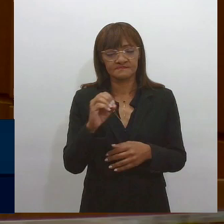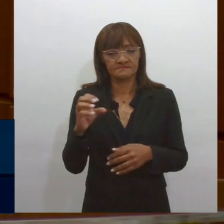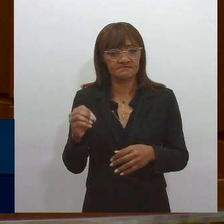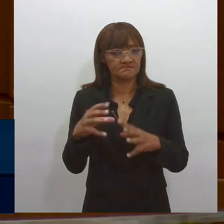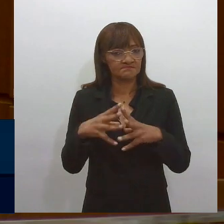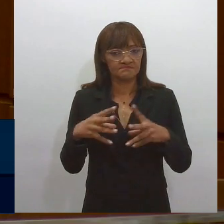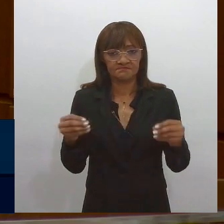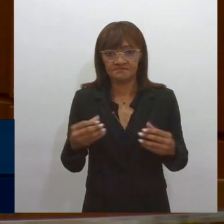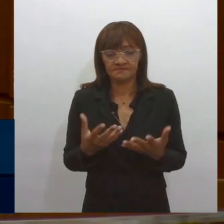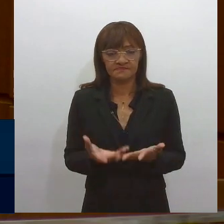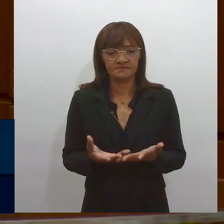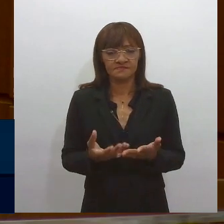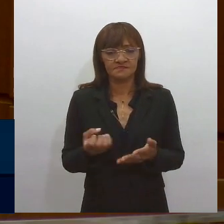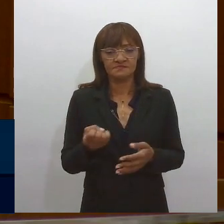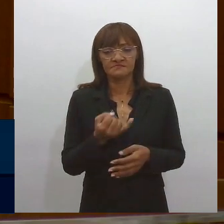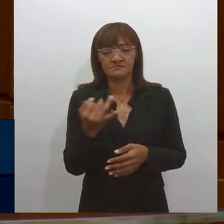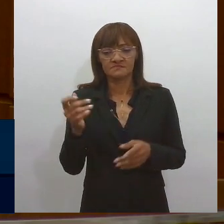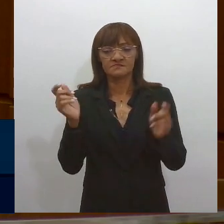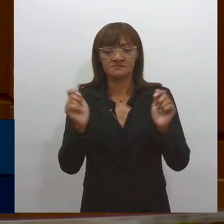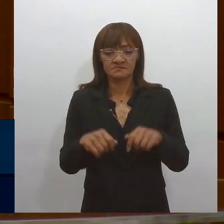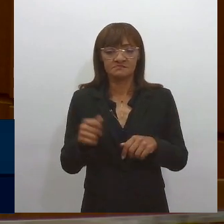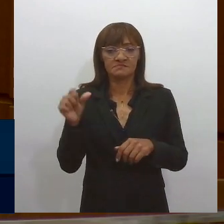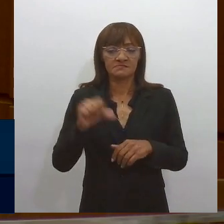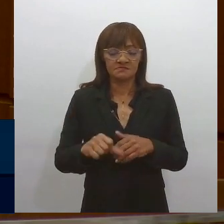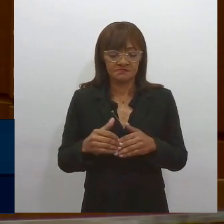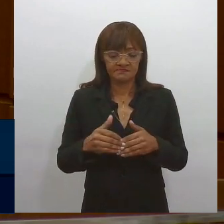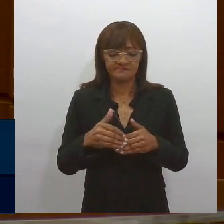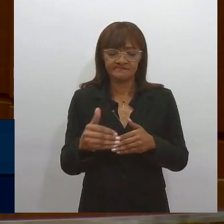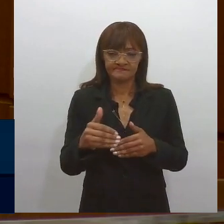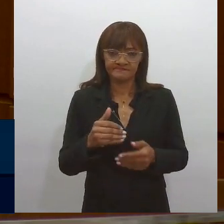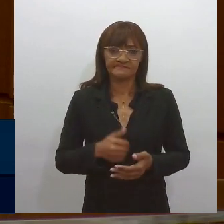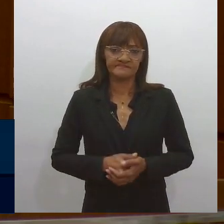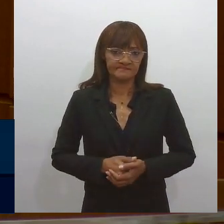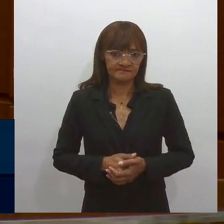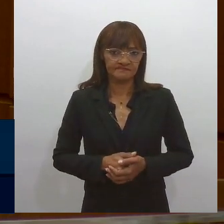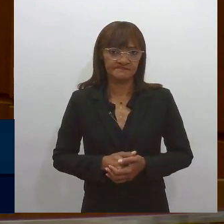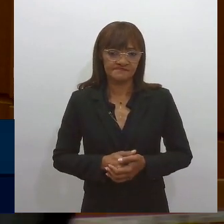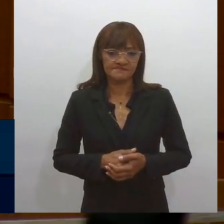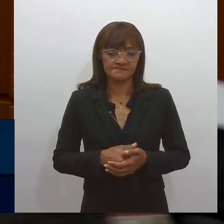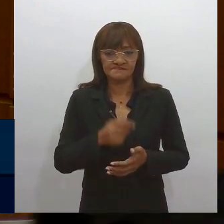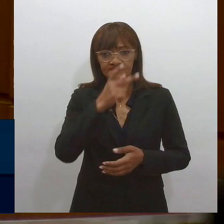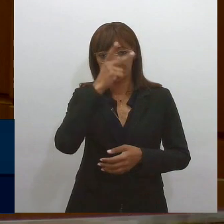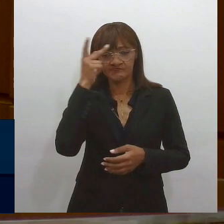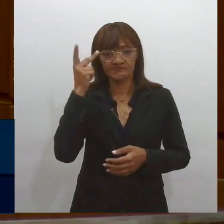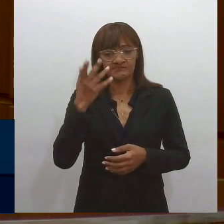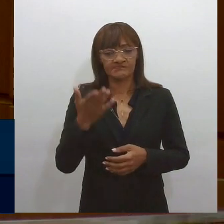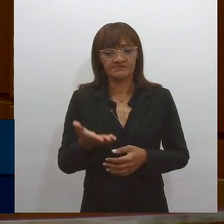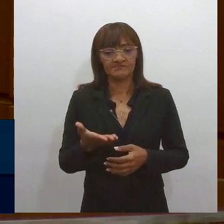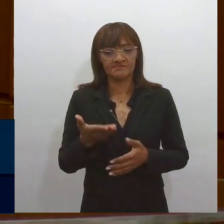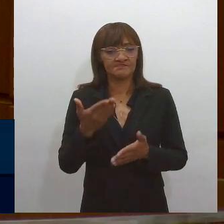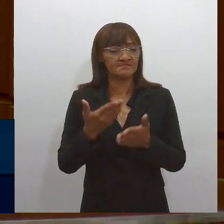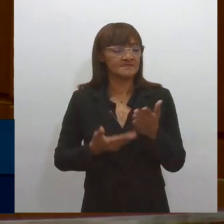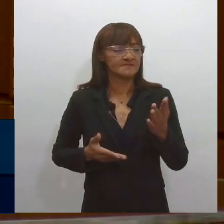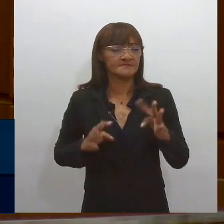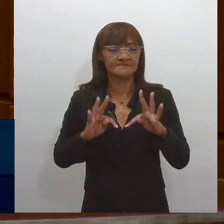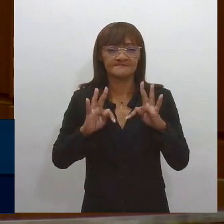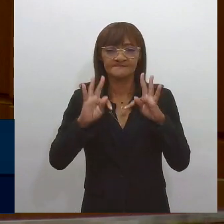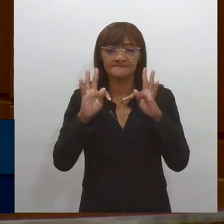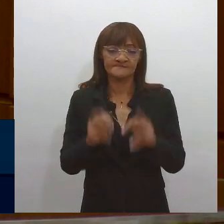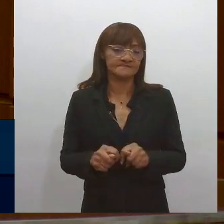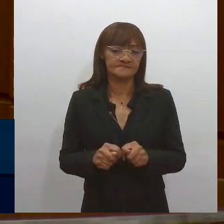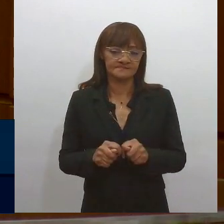próximos dias muitas pessoas perderam absolutamente tudo e essa é uma situação que está